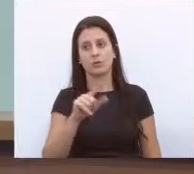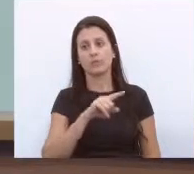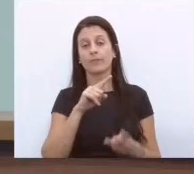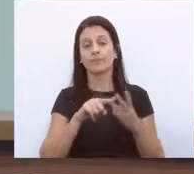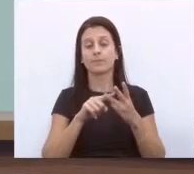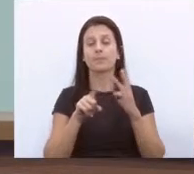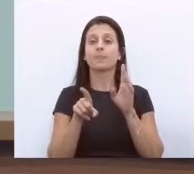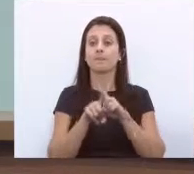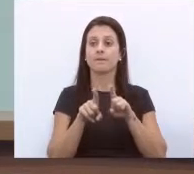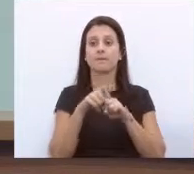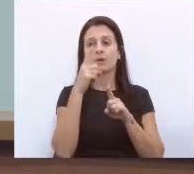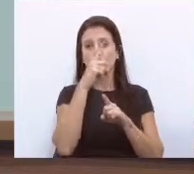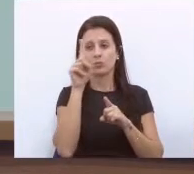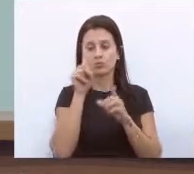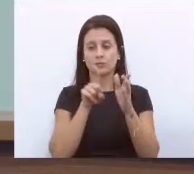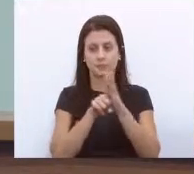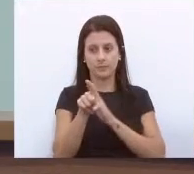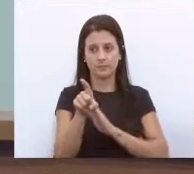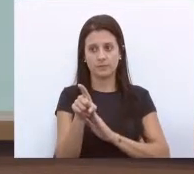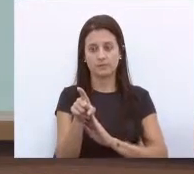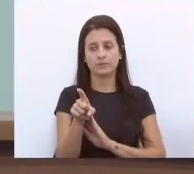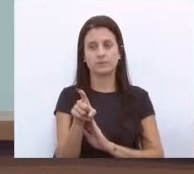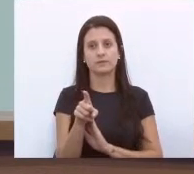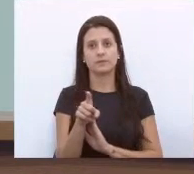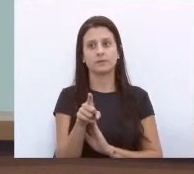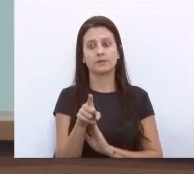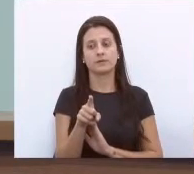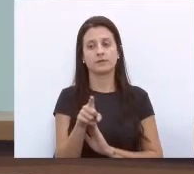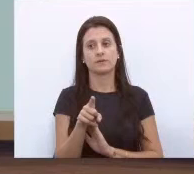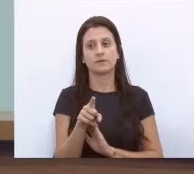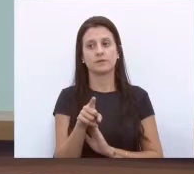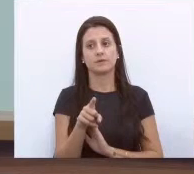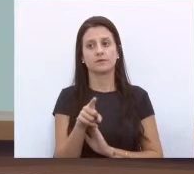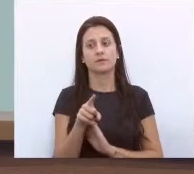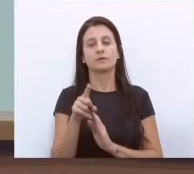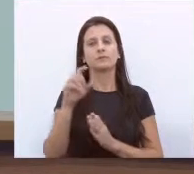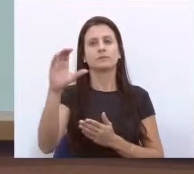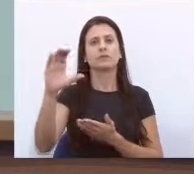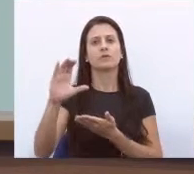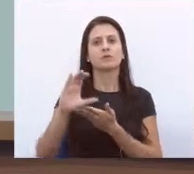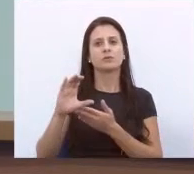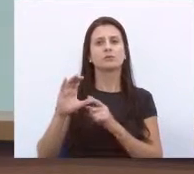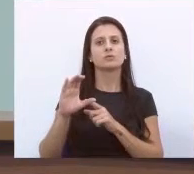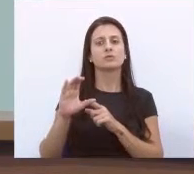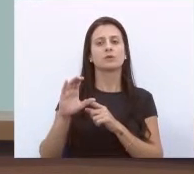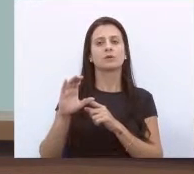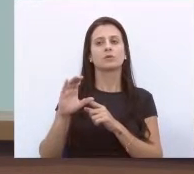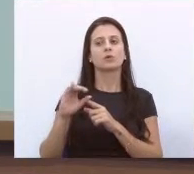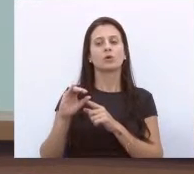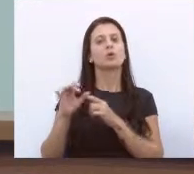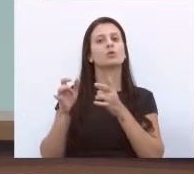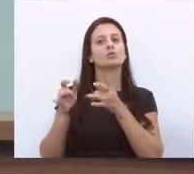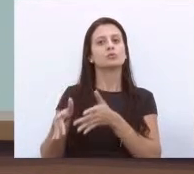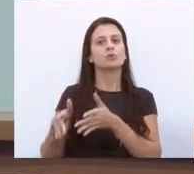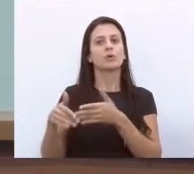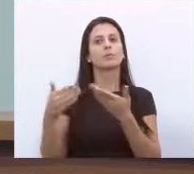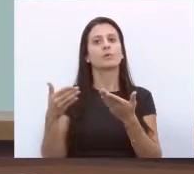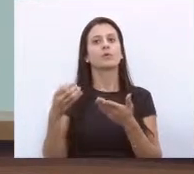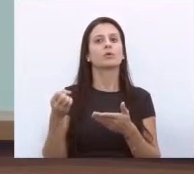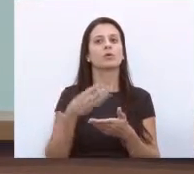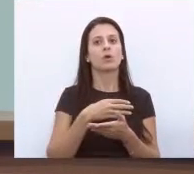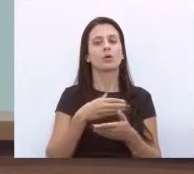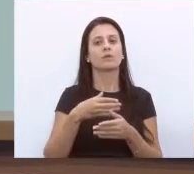finalizar minha última pergunta quanto ao investimento que sobra pra se investir em novas